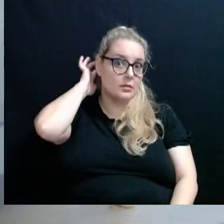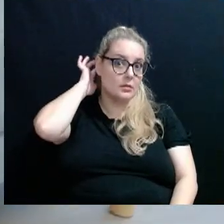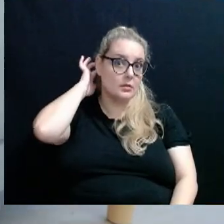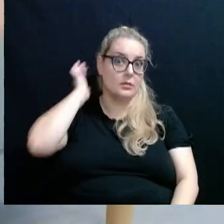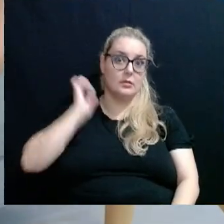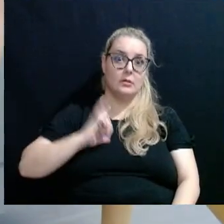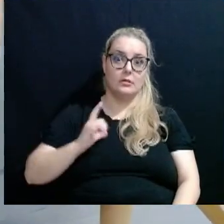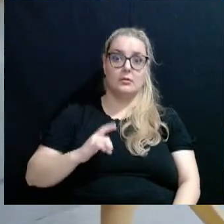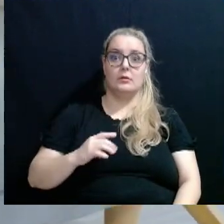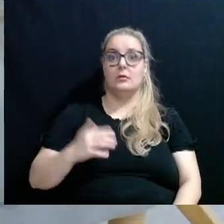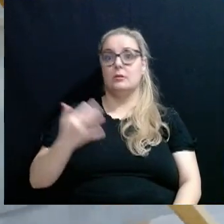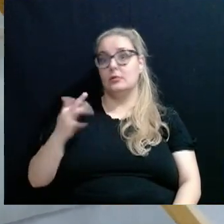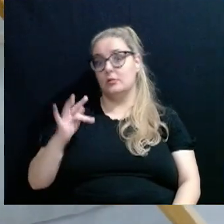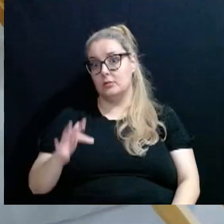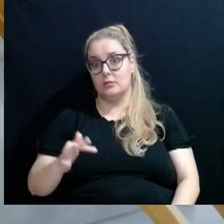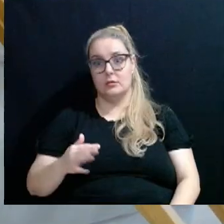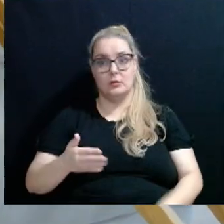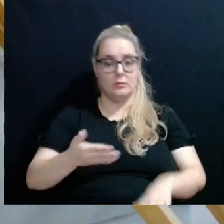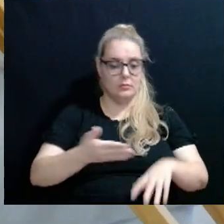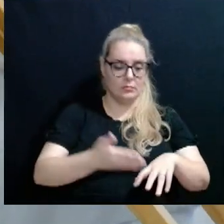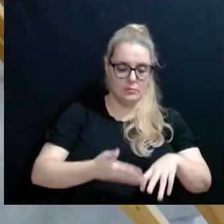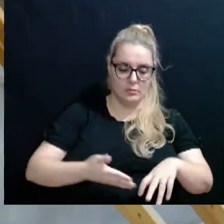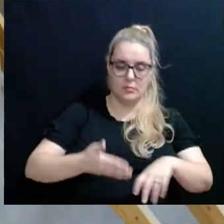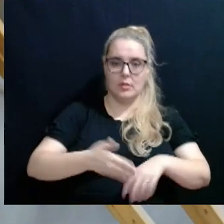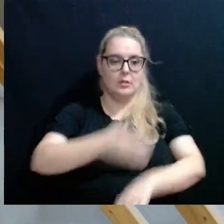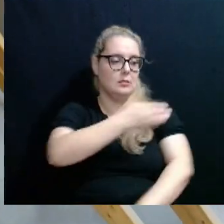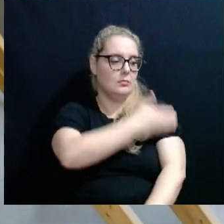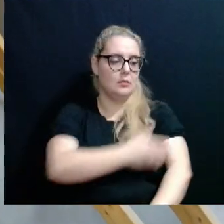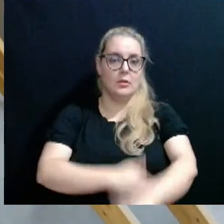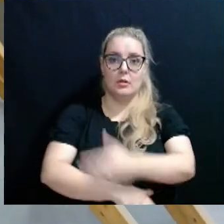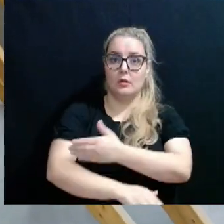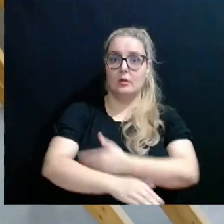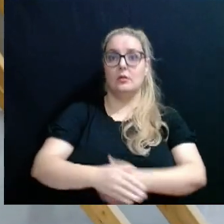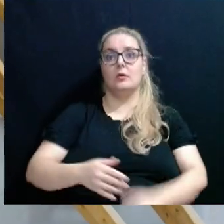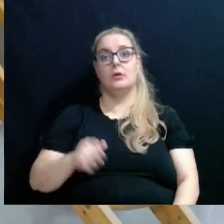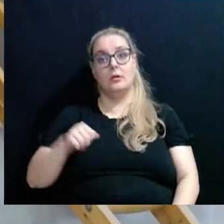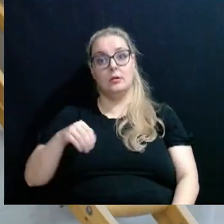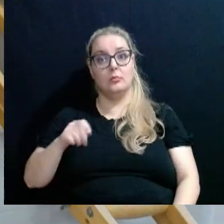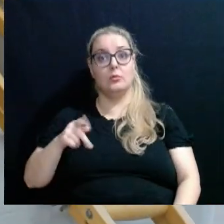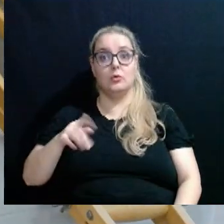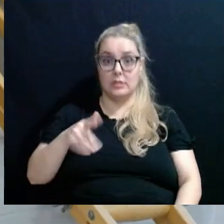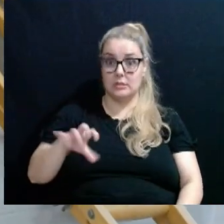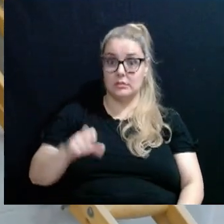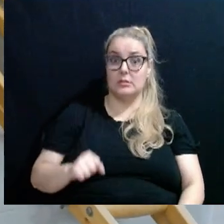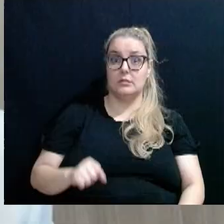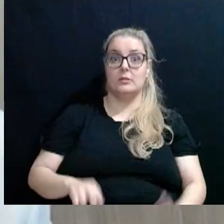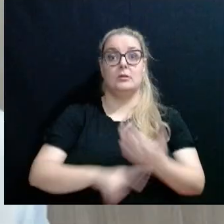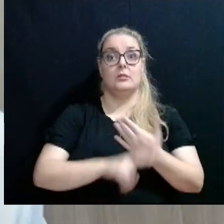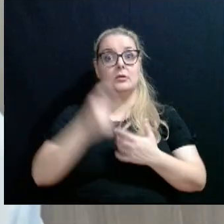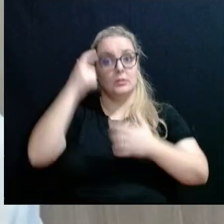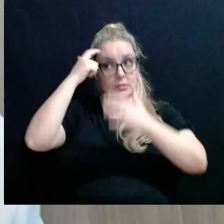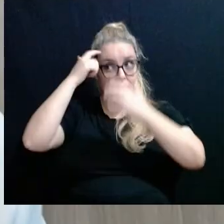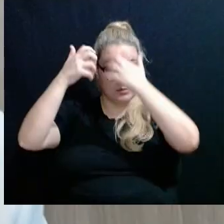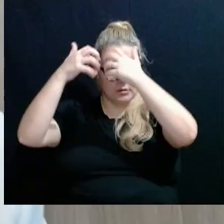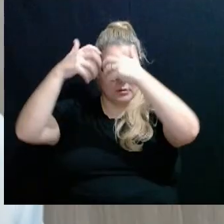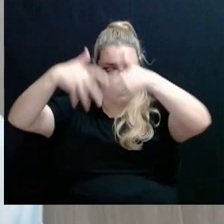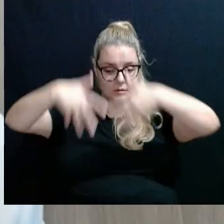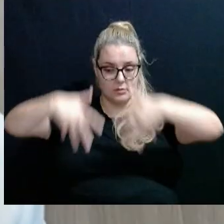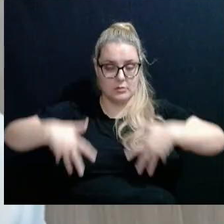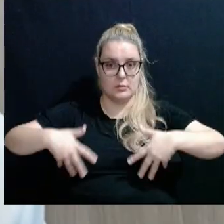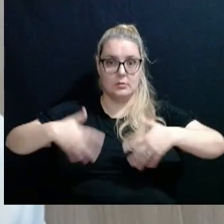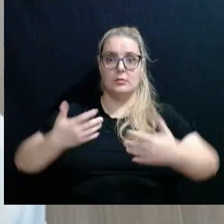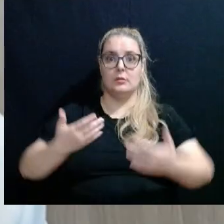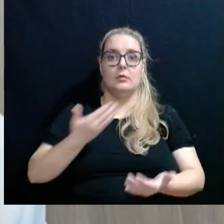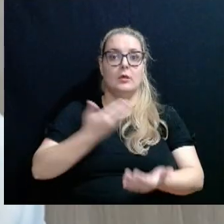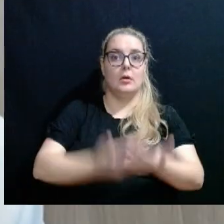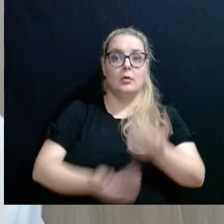então pode gerar uma lesão em pernas, em braços, gerando amputações, sequelas